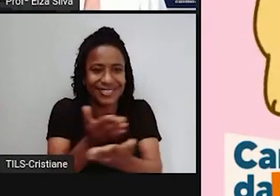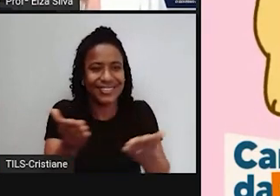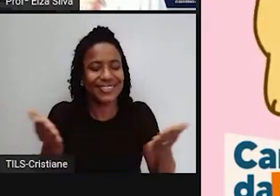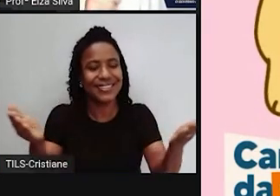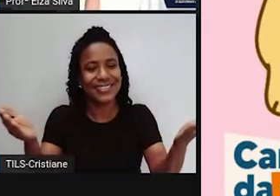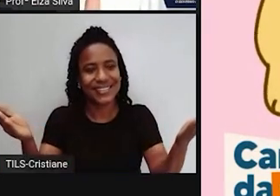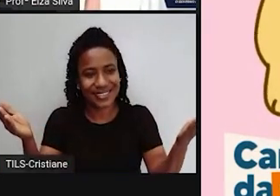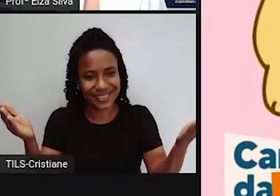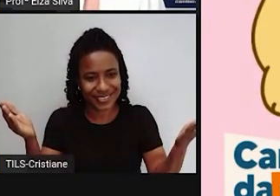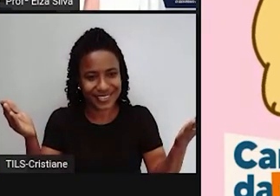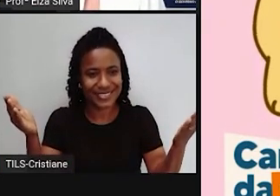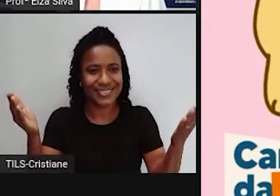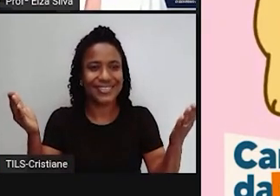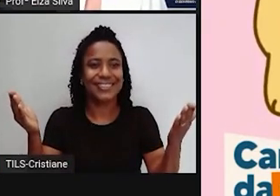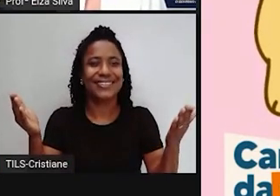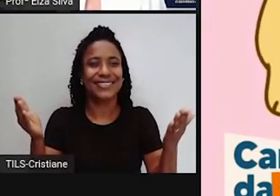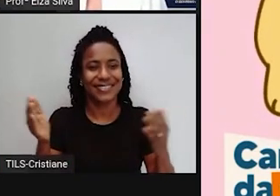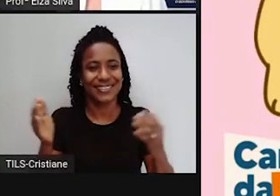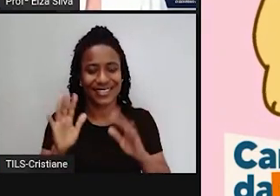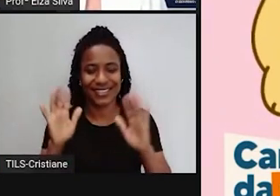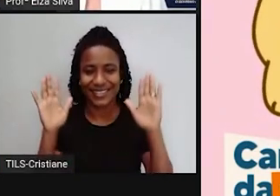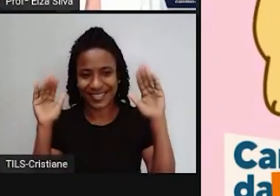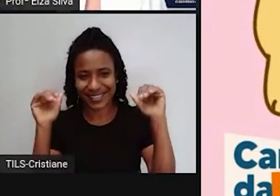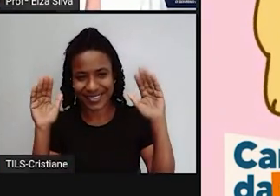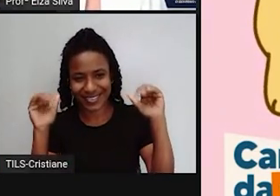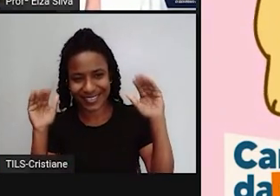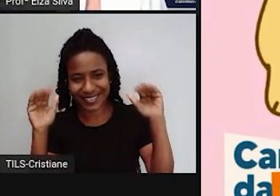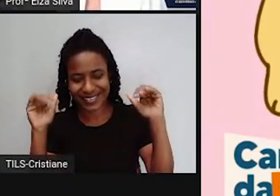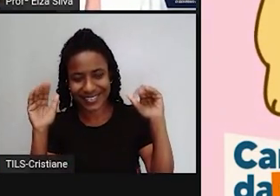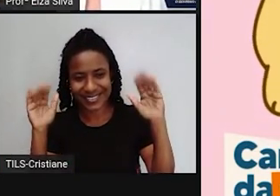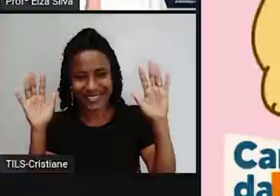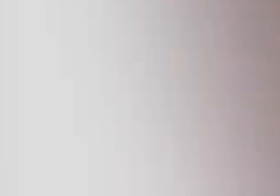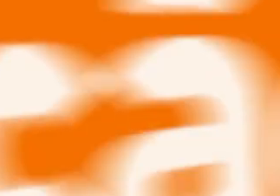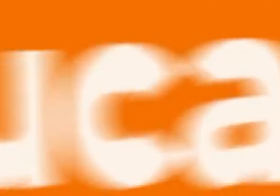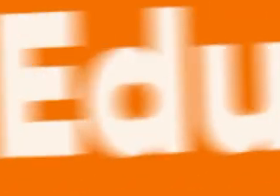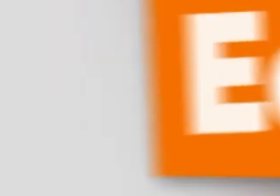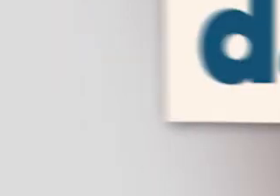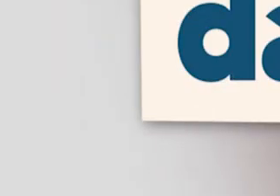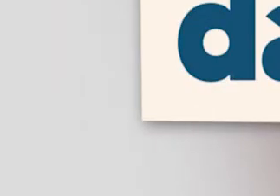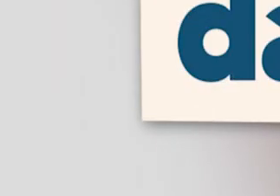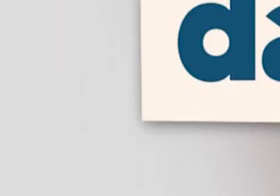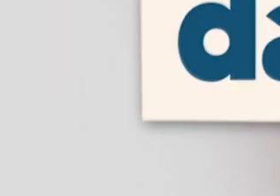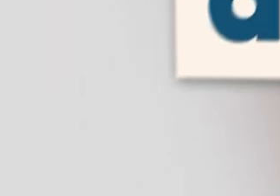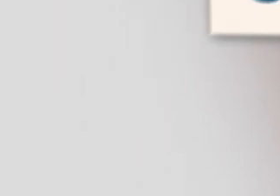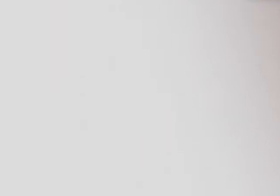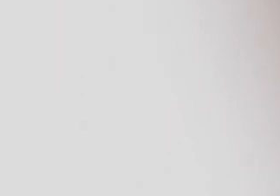See you next class. Bye! Thank you.